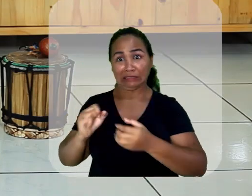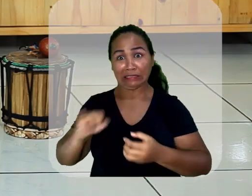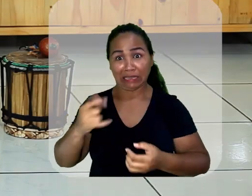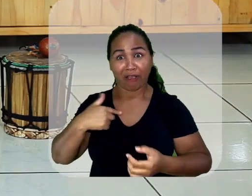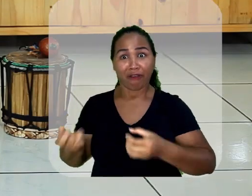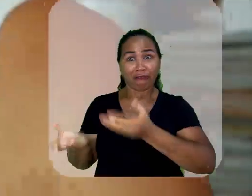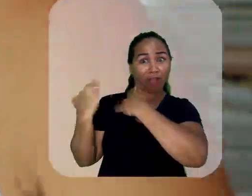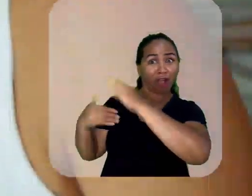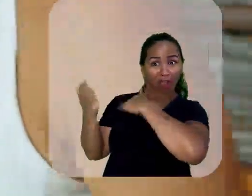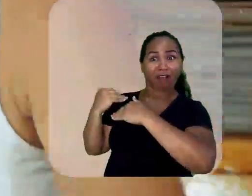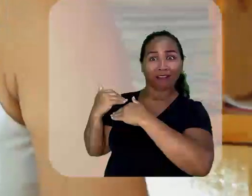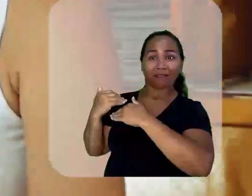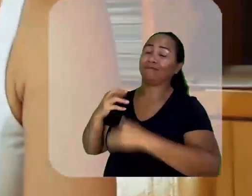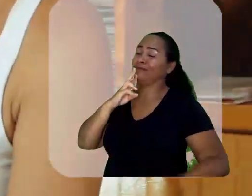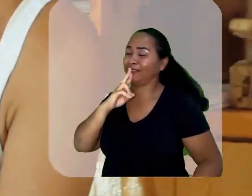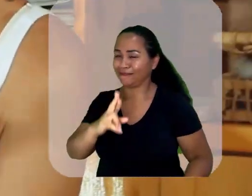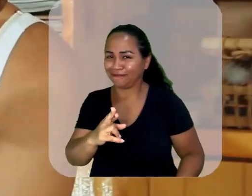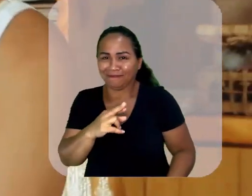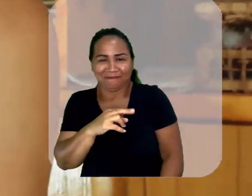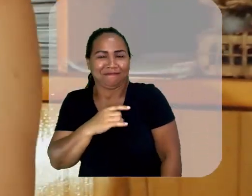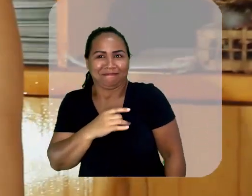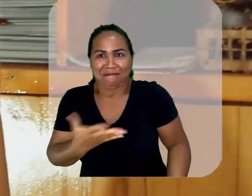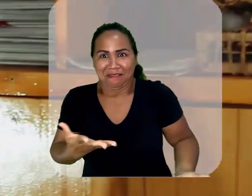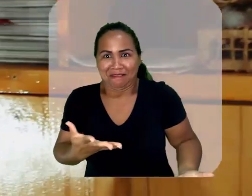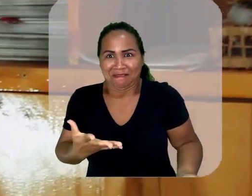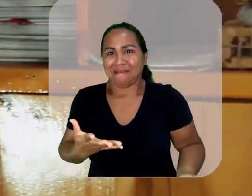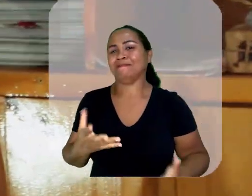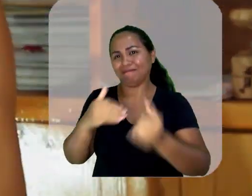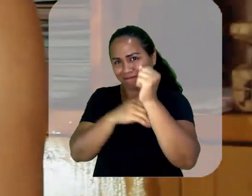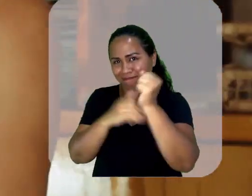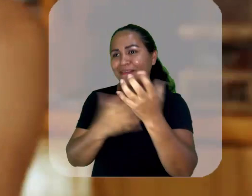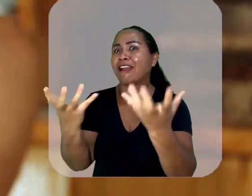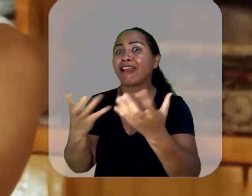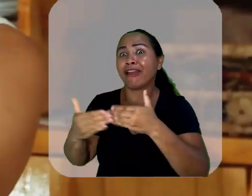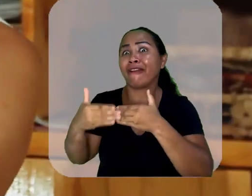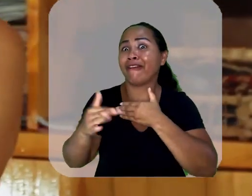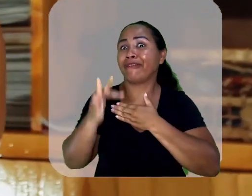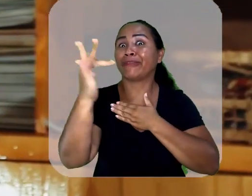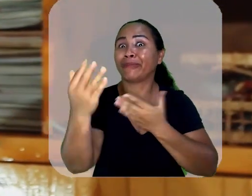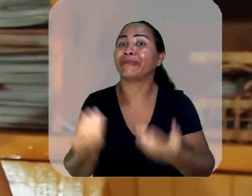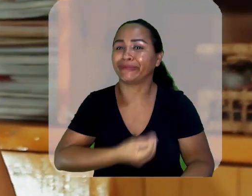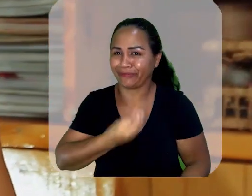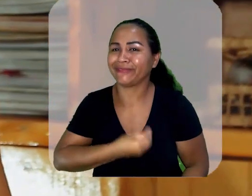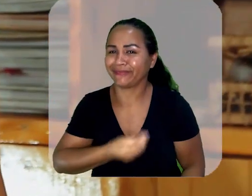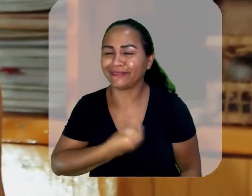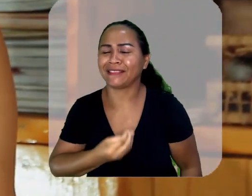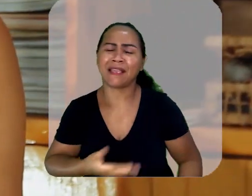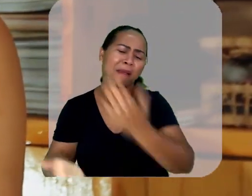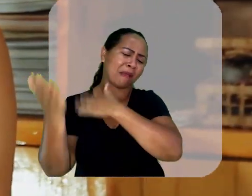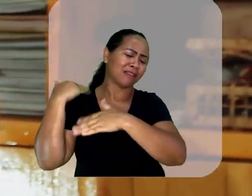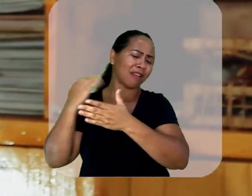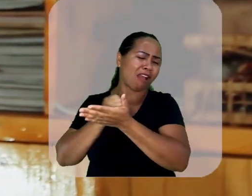voltaria no tempo, pro velho tempo viver, responderia sem medo, digo, não peço segredos, agora eu quero viver.